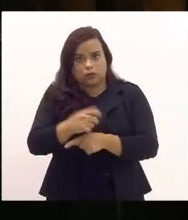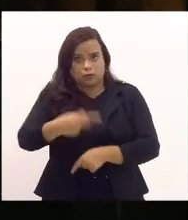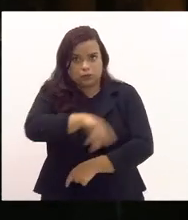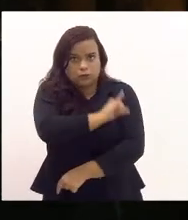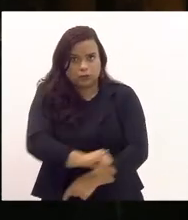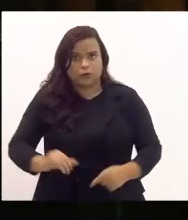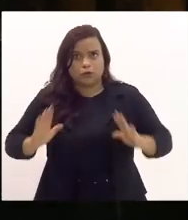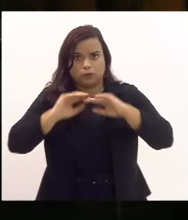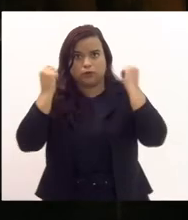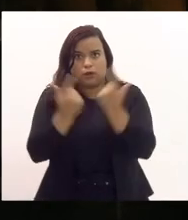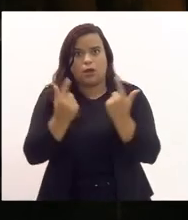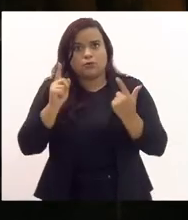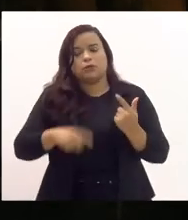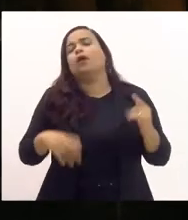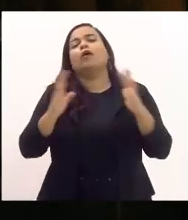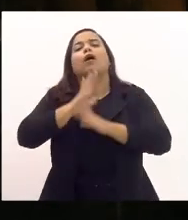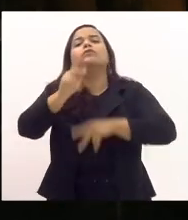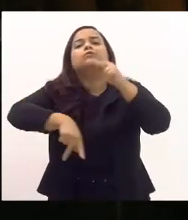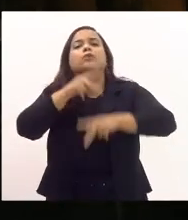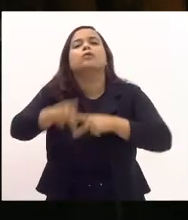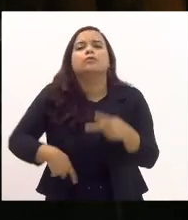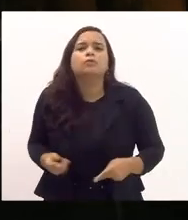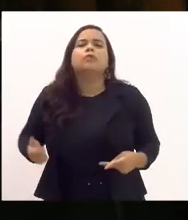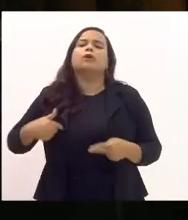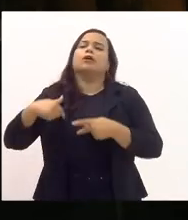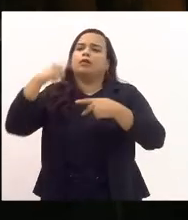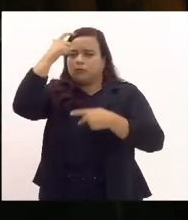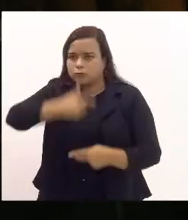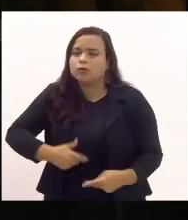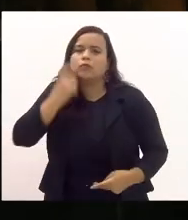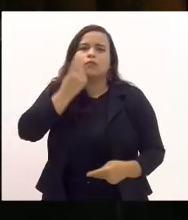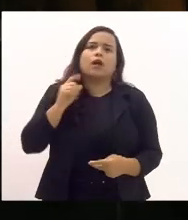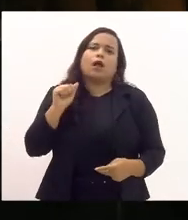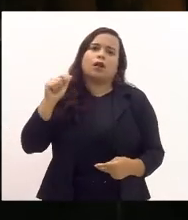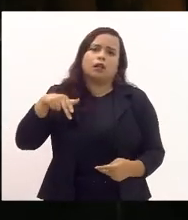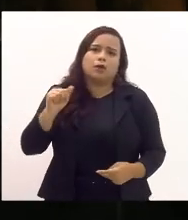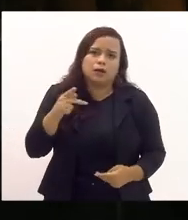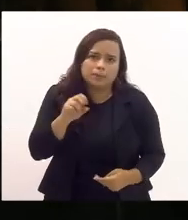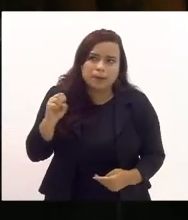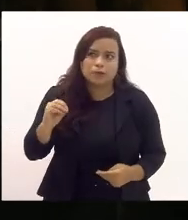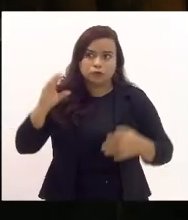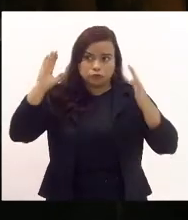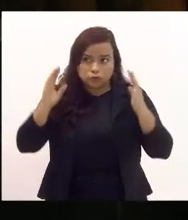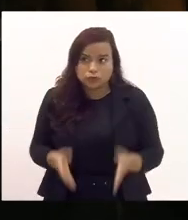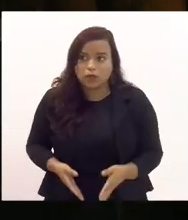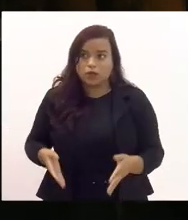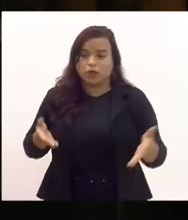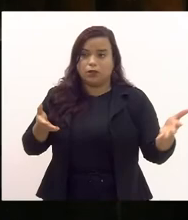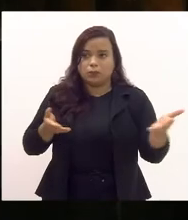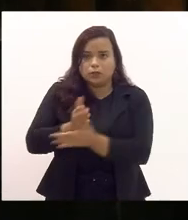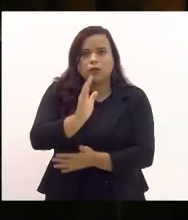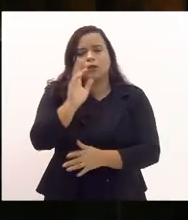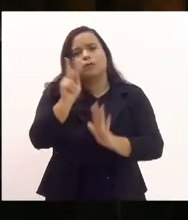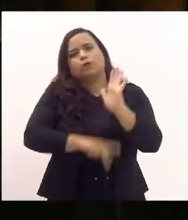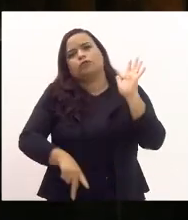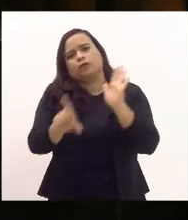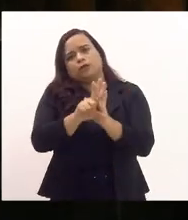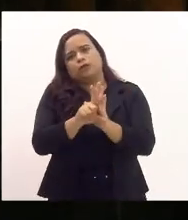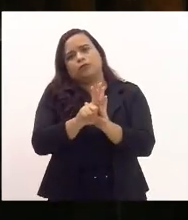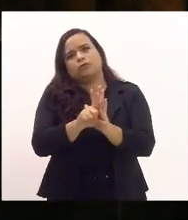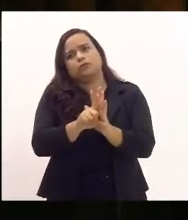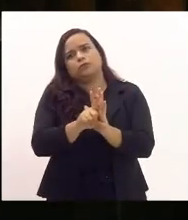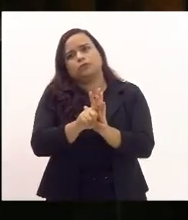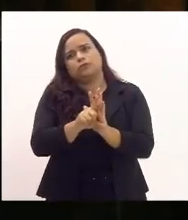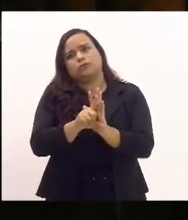casa que a casa do povo e o deputado Alana Passos já entrei com esse projeto de lei e